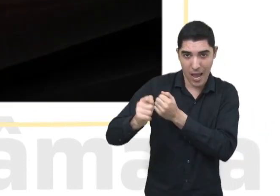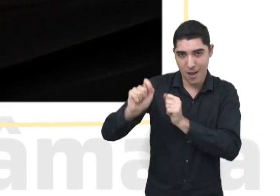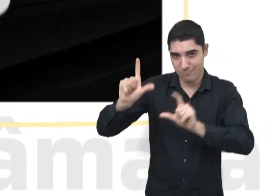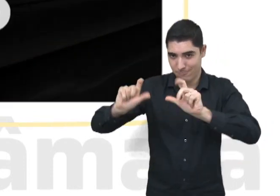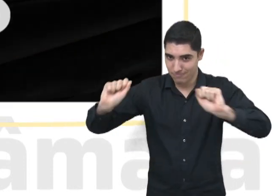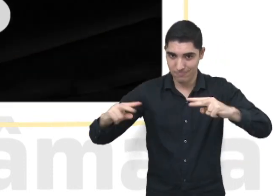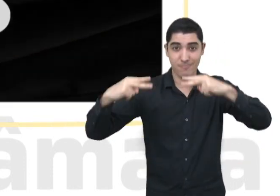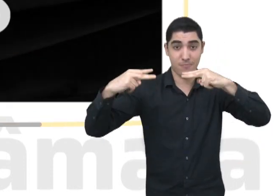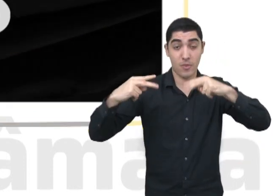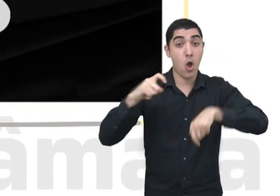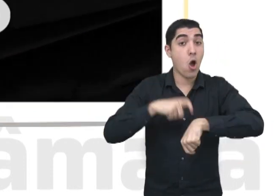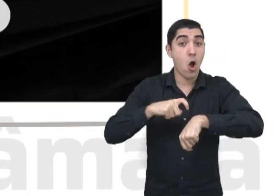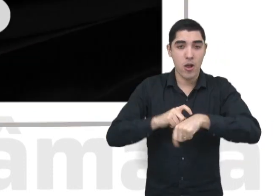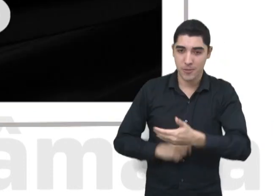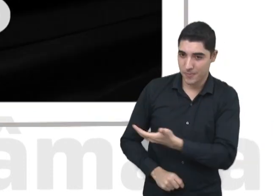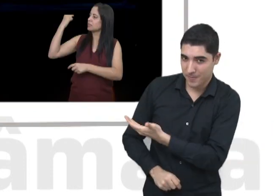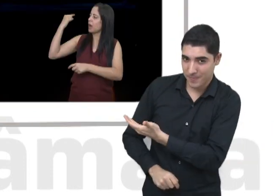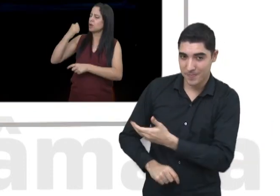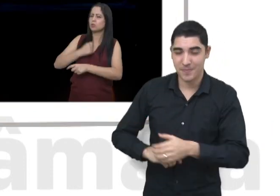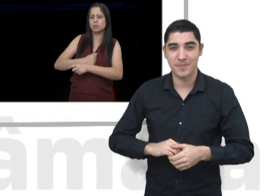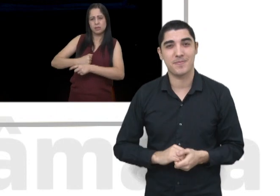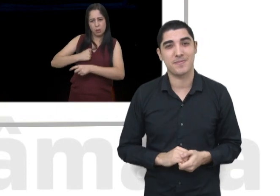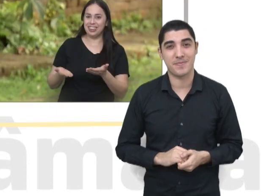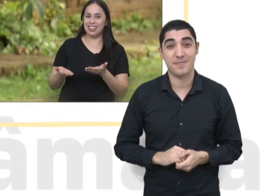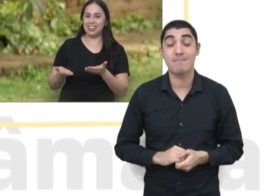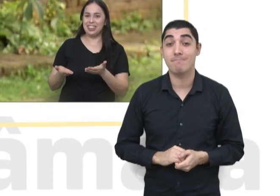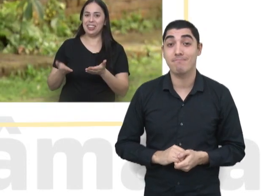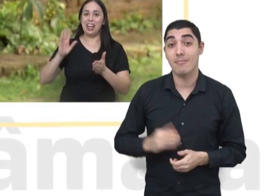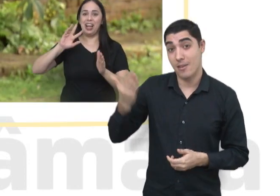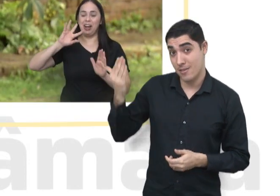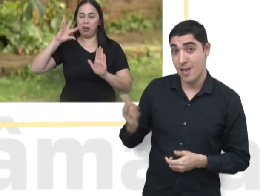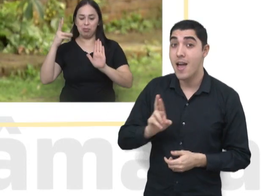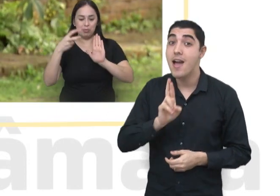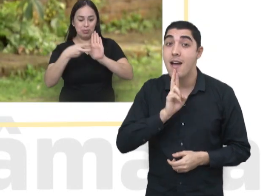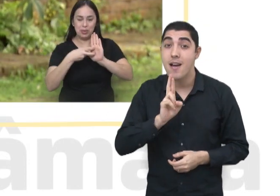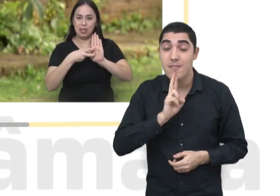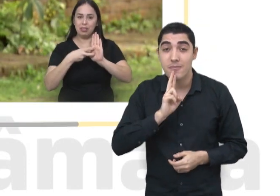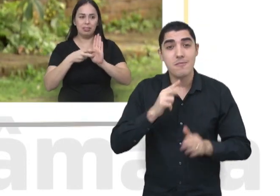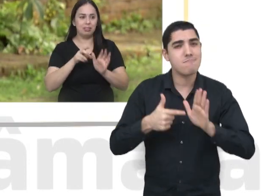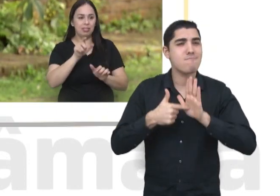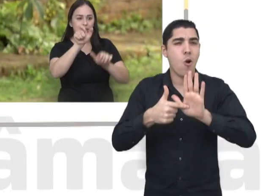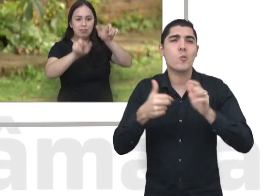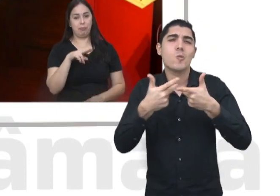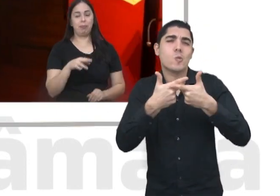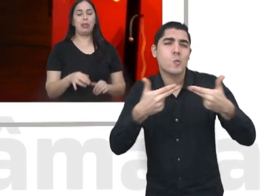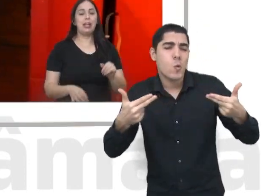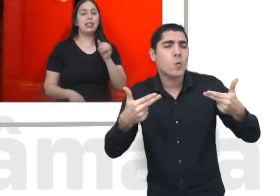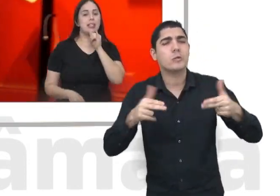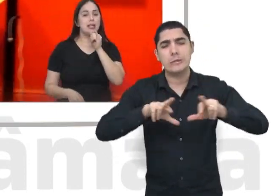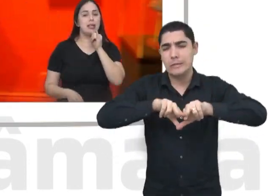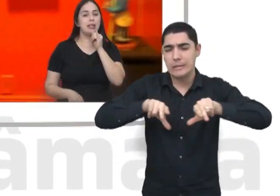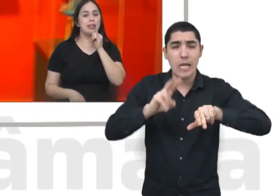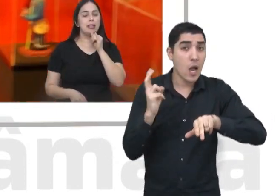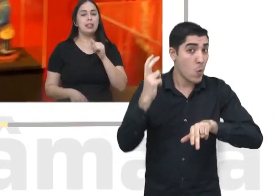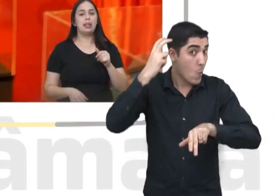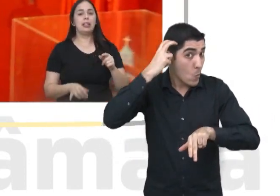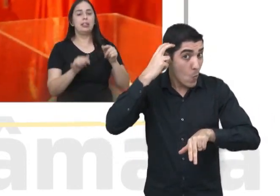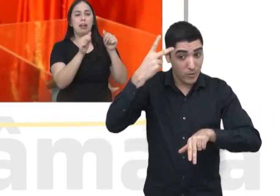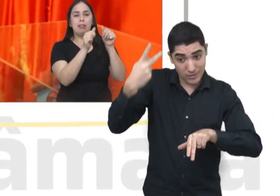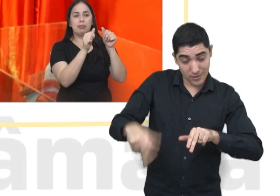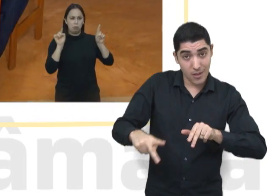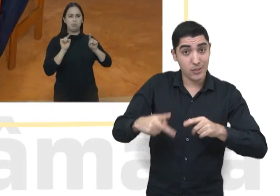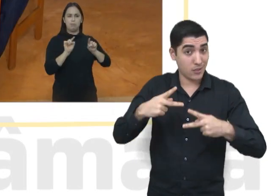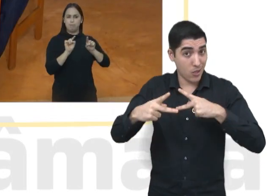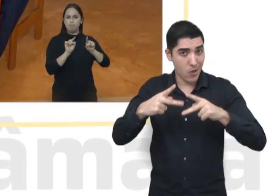atração vai ao ar todo domingo às 8 da noite. E é a Rafaele Franco que nos deixa por dentro das diversas